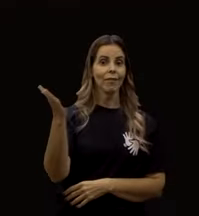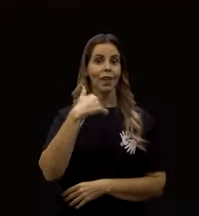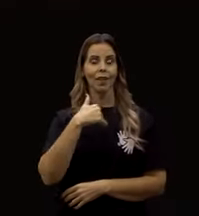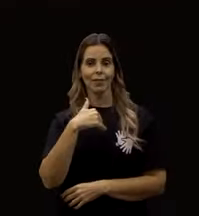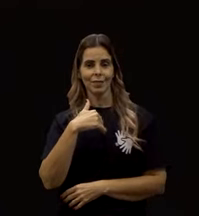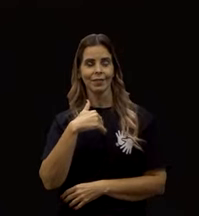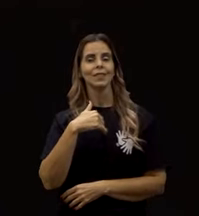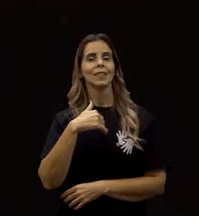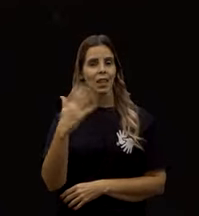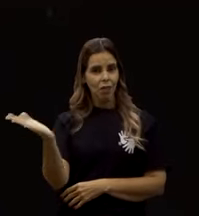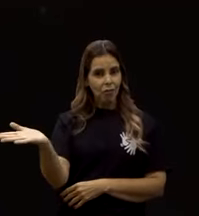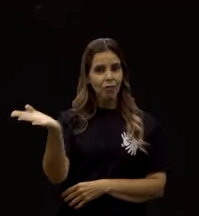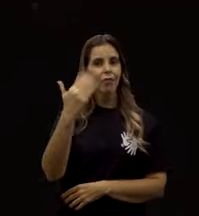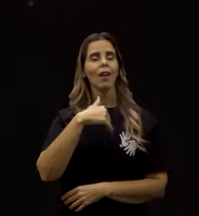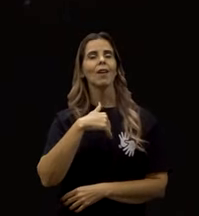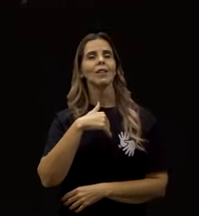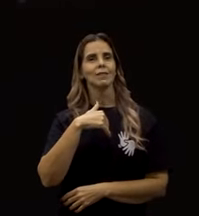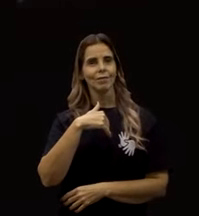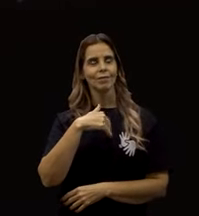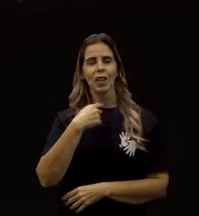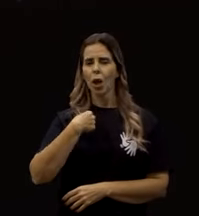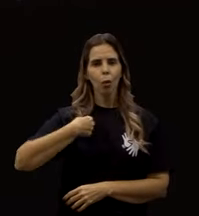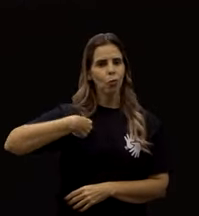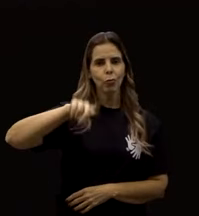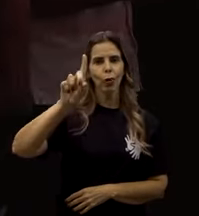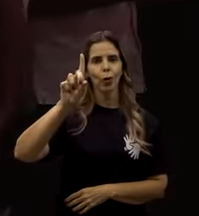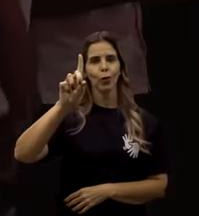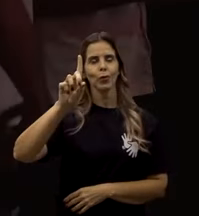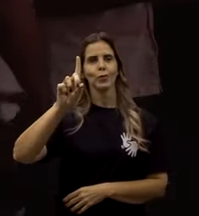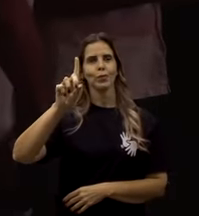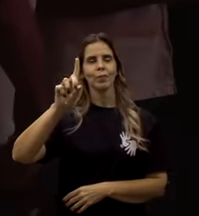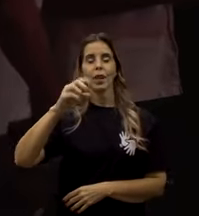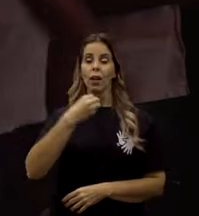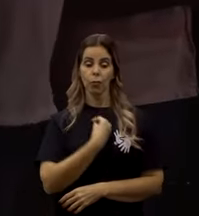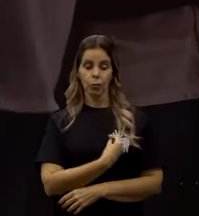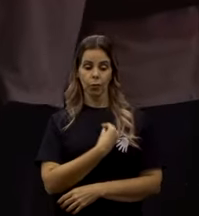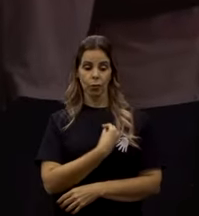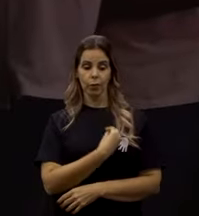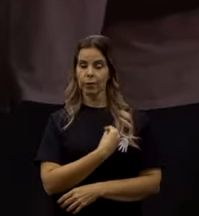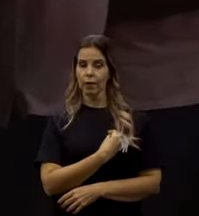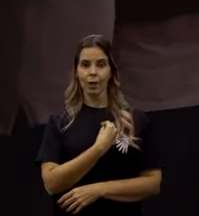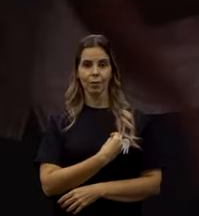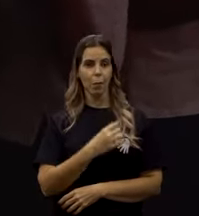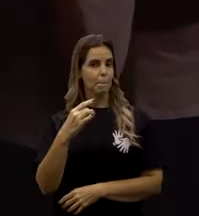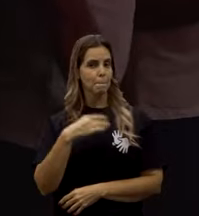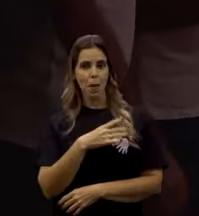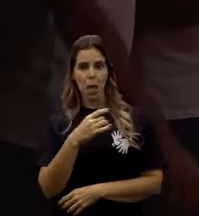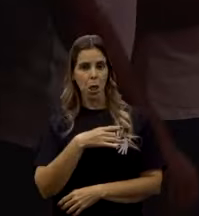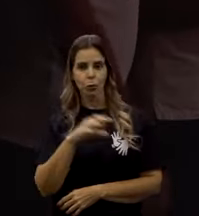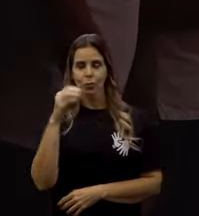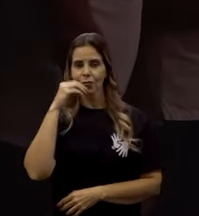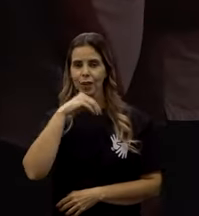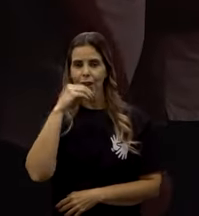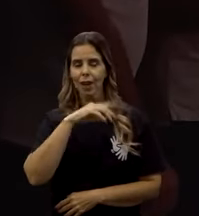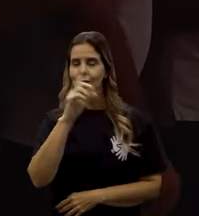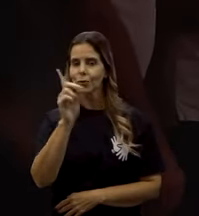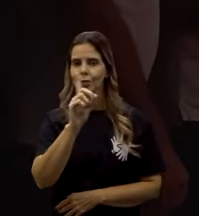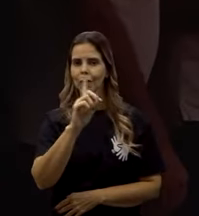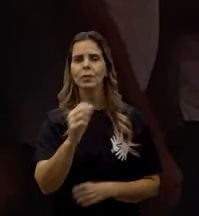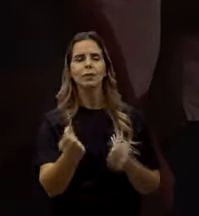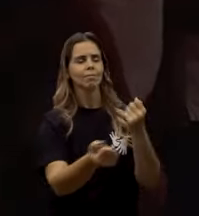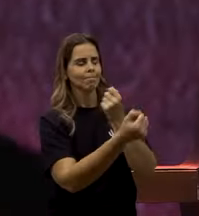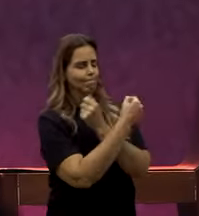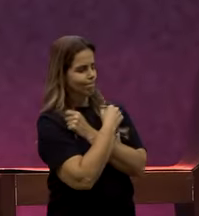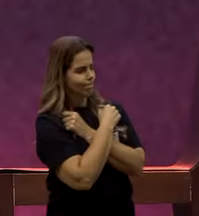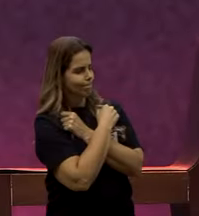si é vem diga eu não vou viver com medo de fracassar abrace alguém e